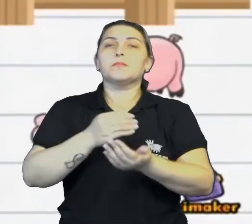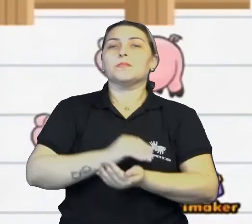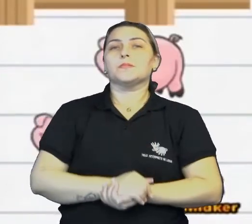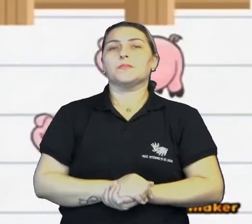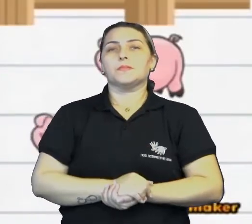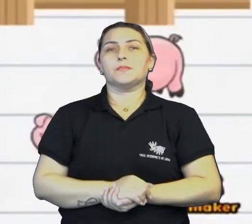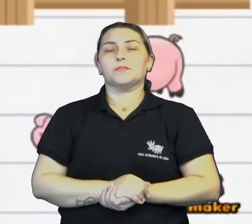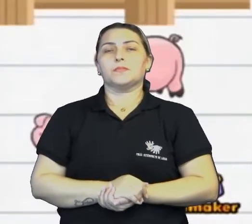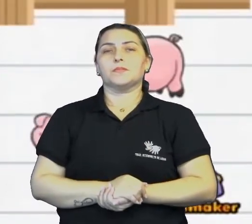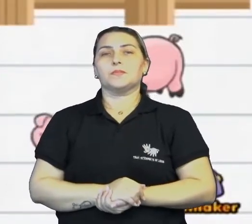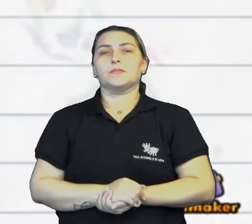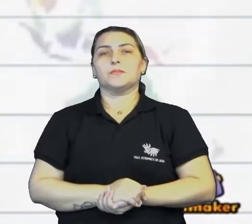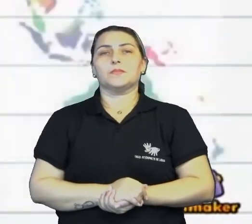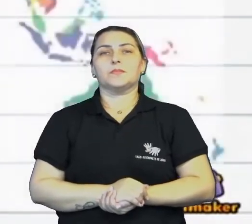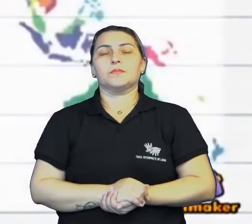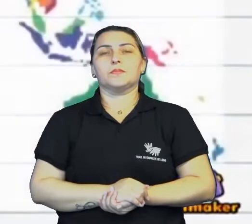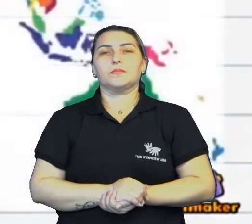sido perdido.